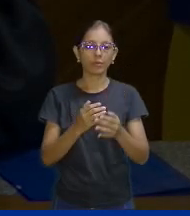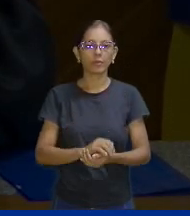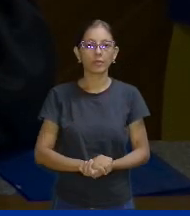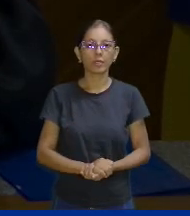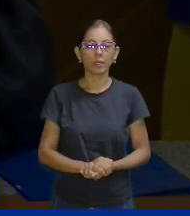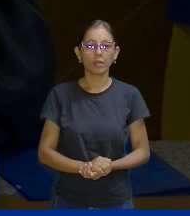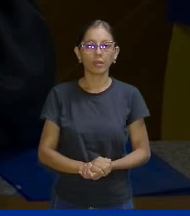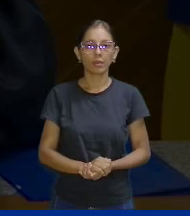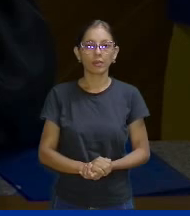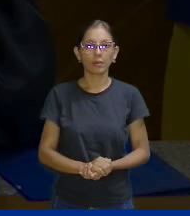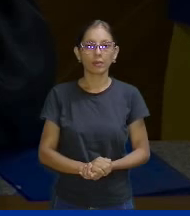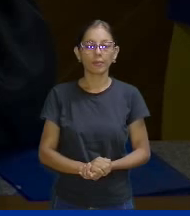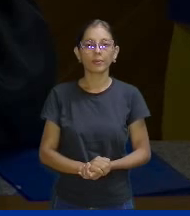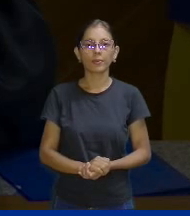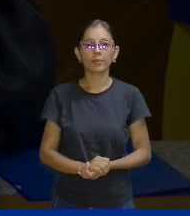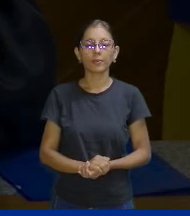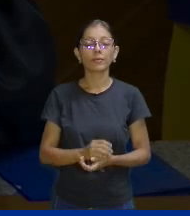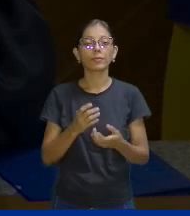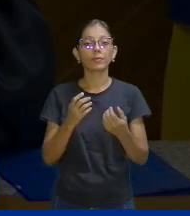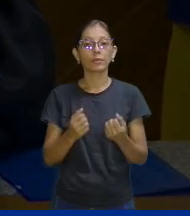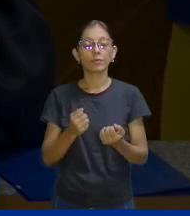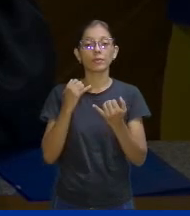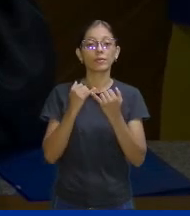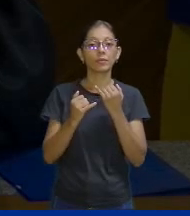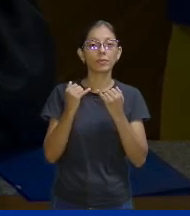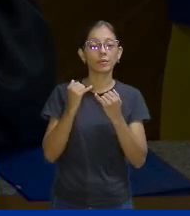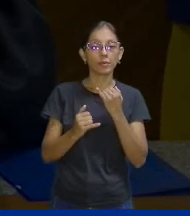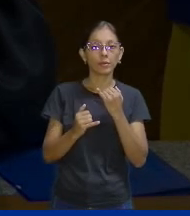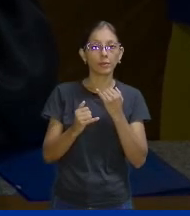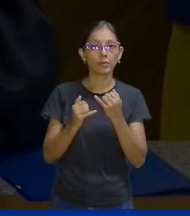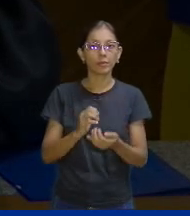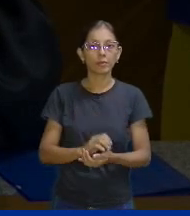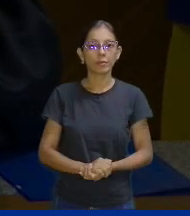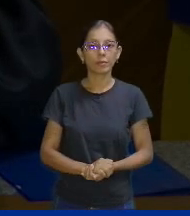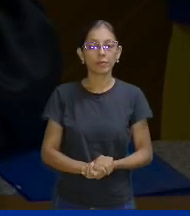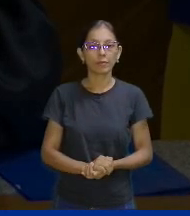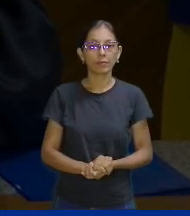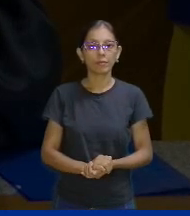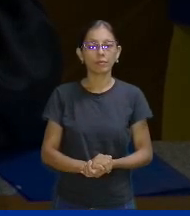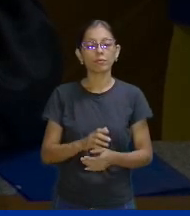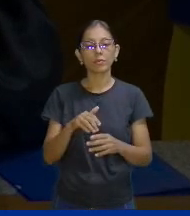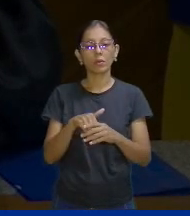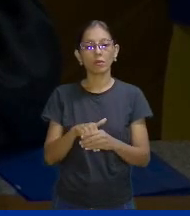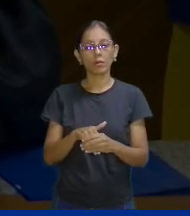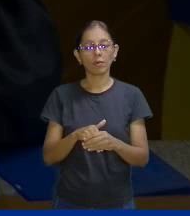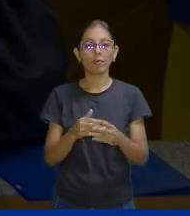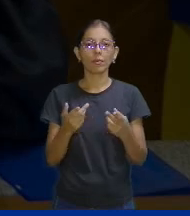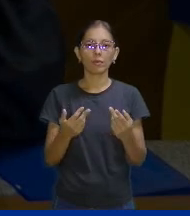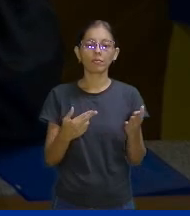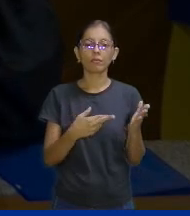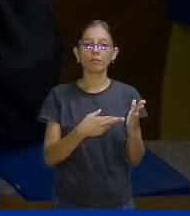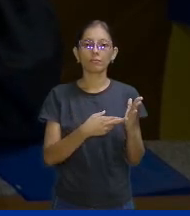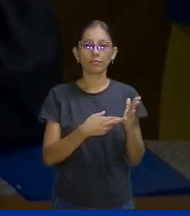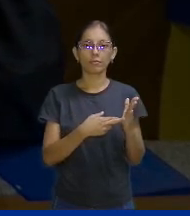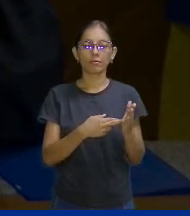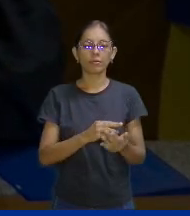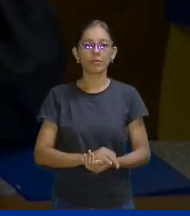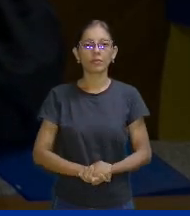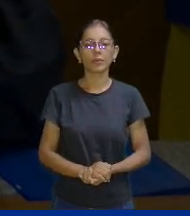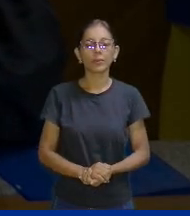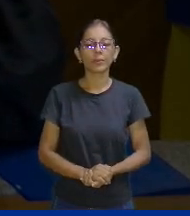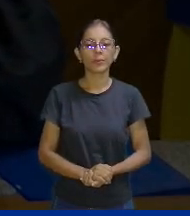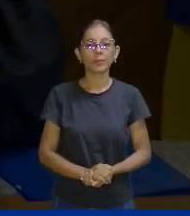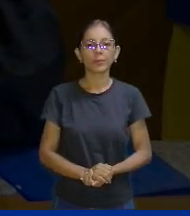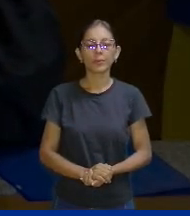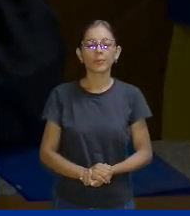mérito, acolheu-os parcialmente, sem efeitos infringentes, nos termos do voto do juiz relator.